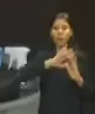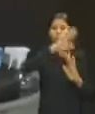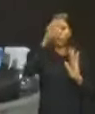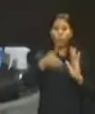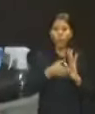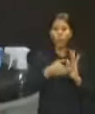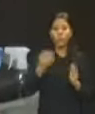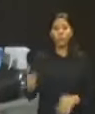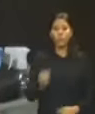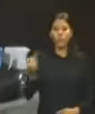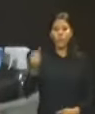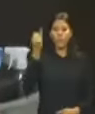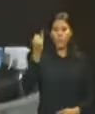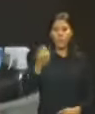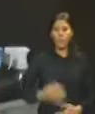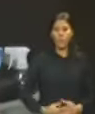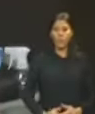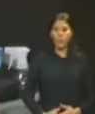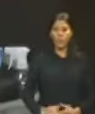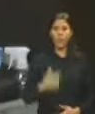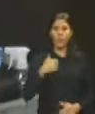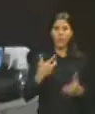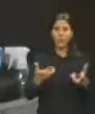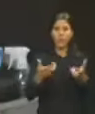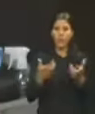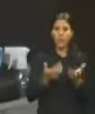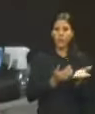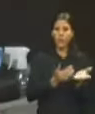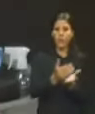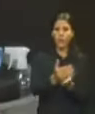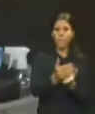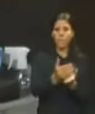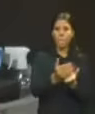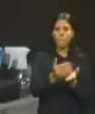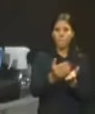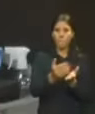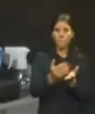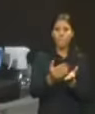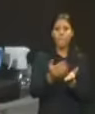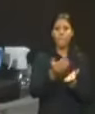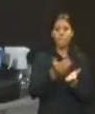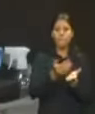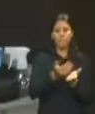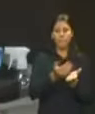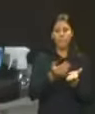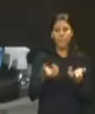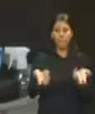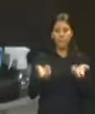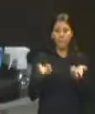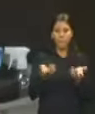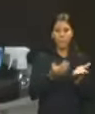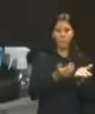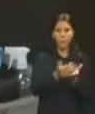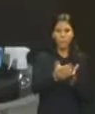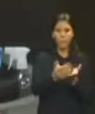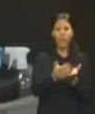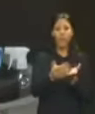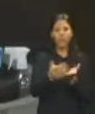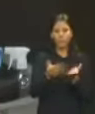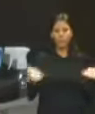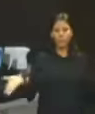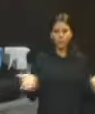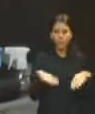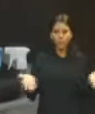importância. Eu queria começar com muita sobriedade, com muita solenidade, com